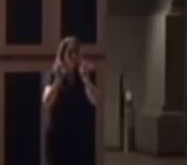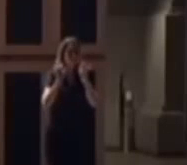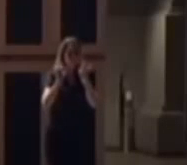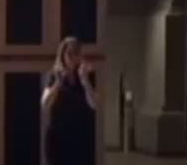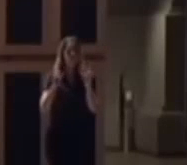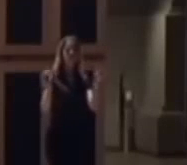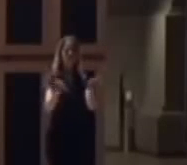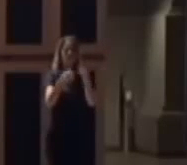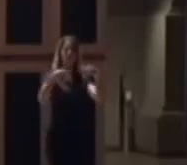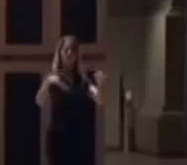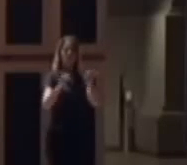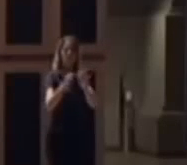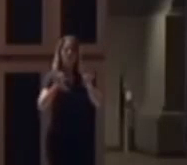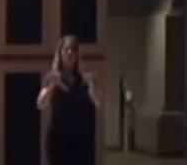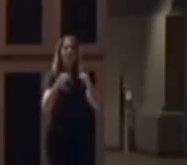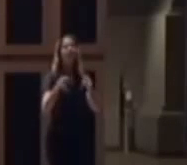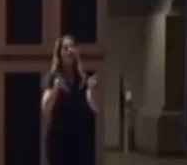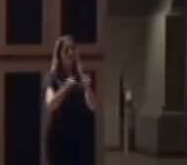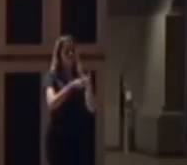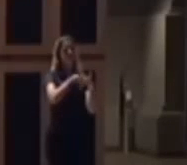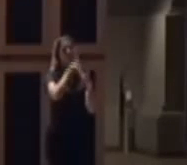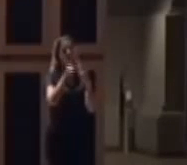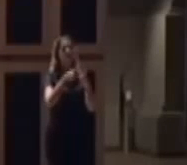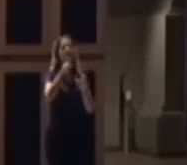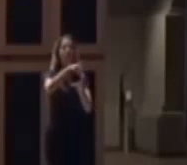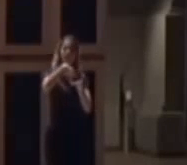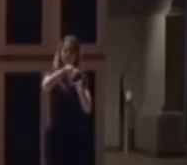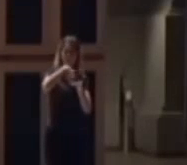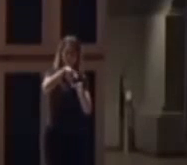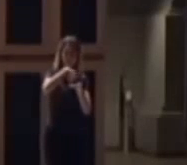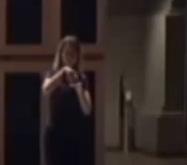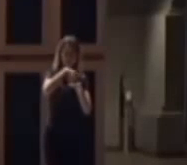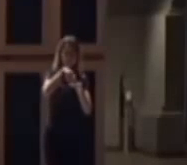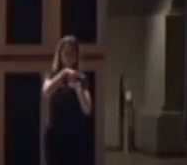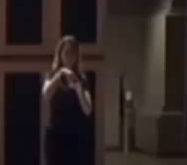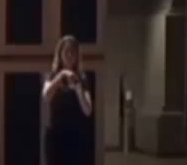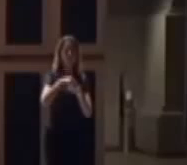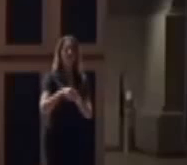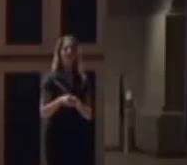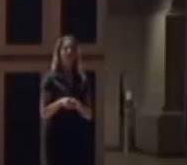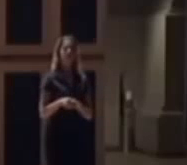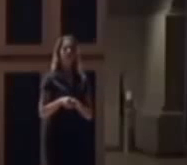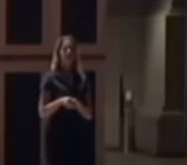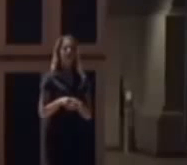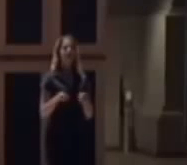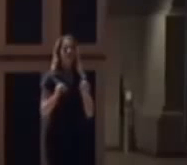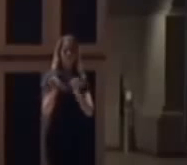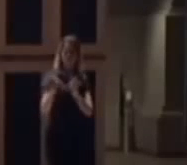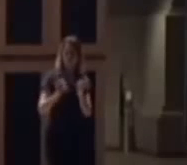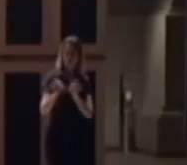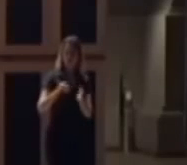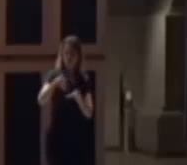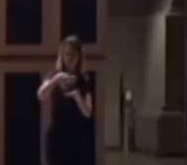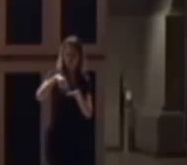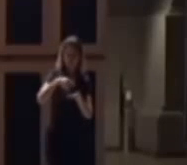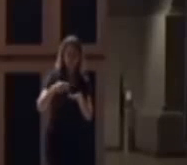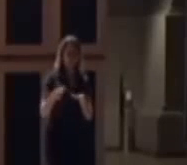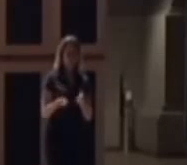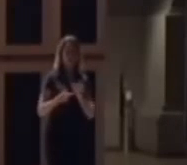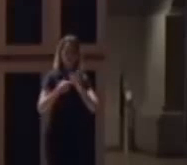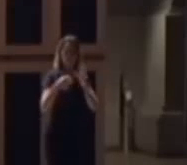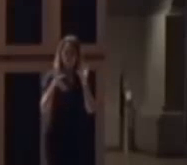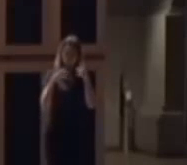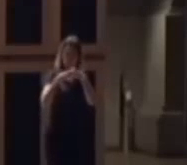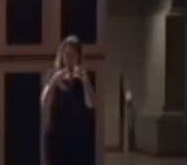especialmente óperas e concertos de dança, por termos três corpos artísticos: orquestra sinfônica, coral lírico e companhia de dança. E, então, em